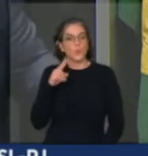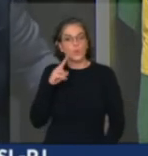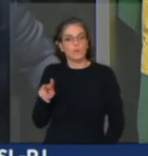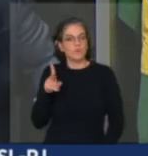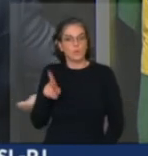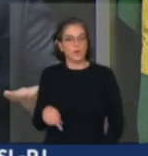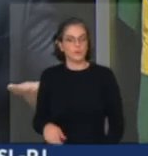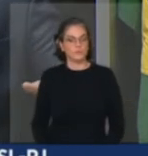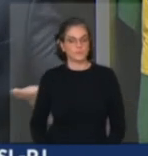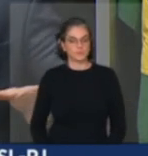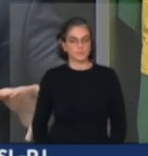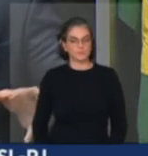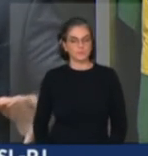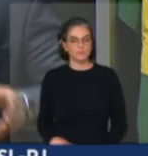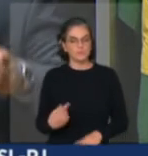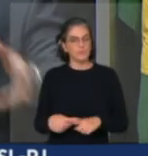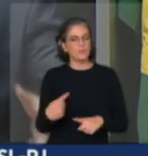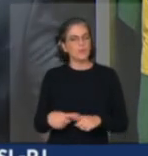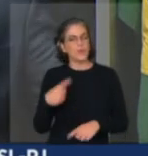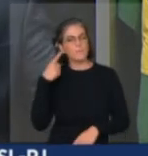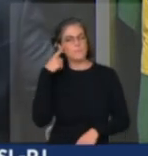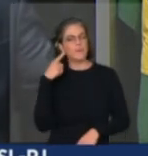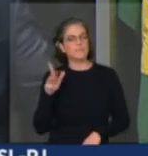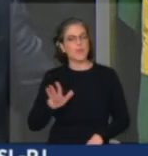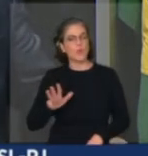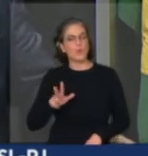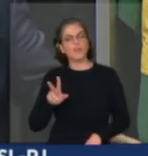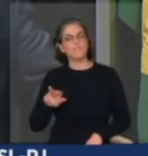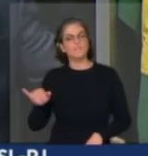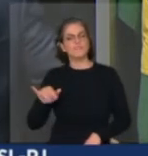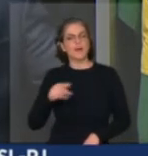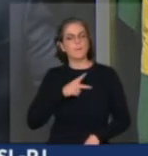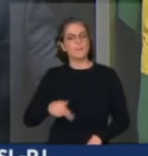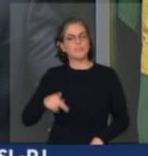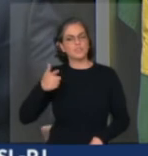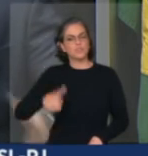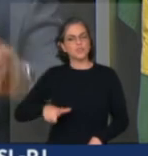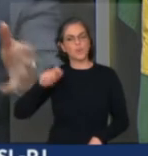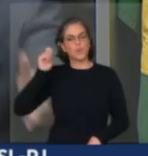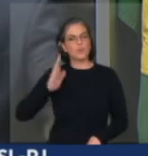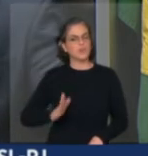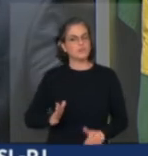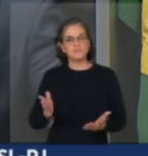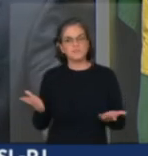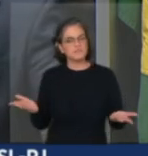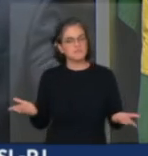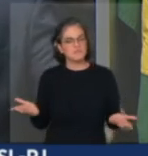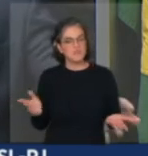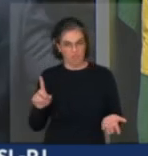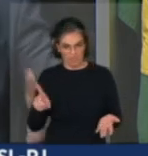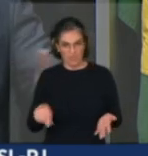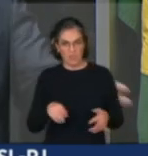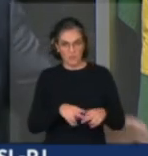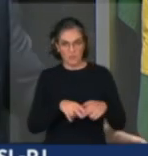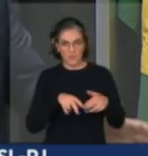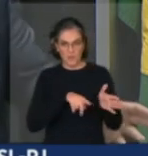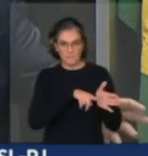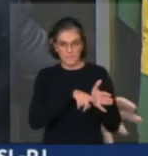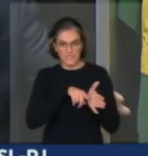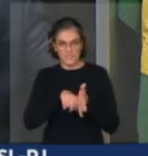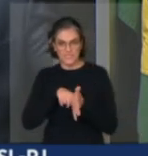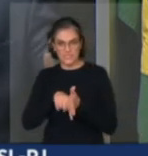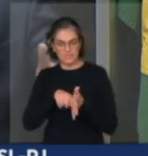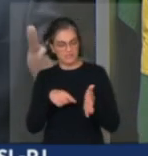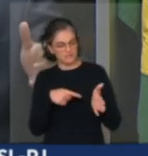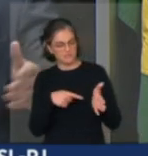pauta para achar que Lula vai se tornar presidente novamente do Brasil. Será essas pesquisas? Porque essas pesquisas, para